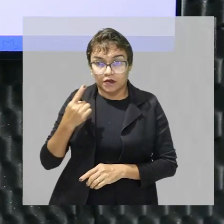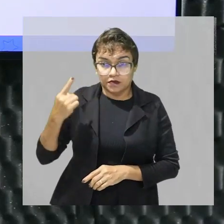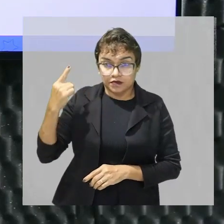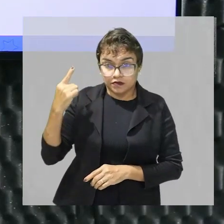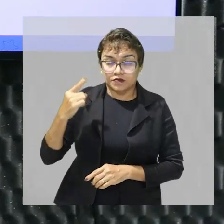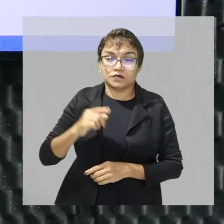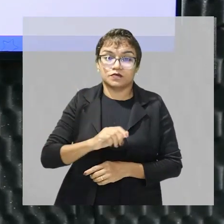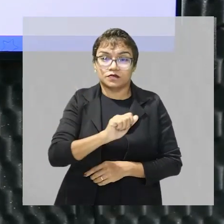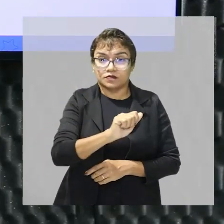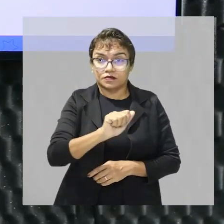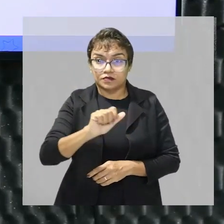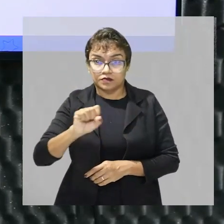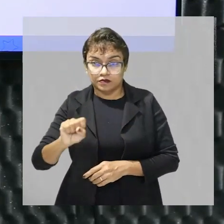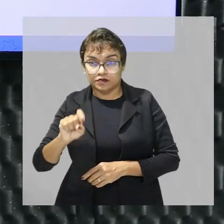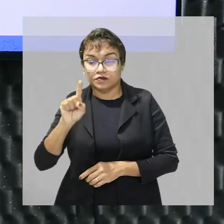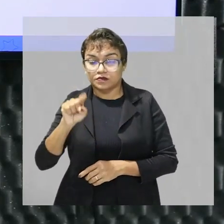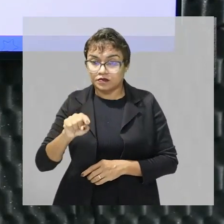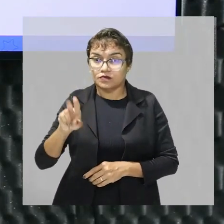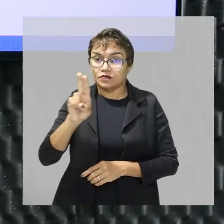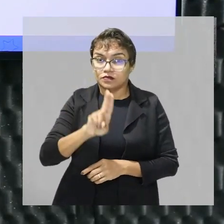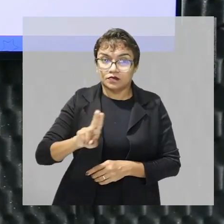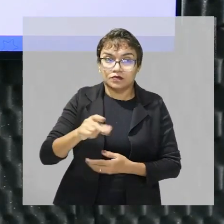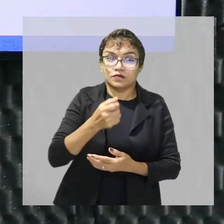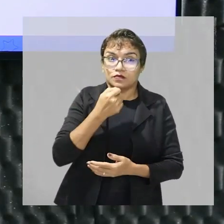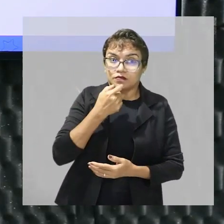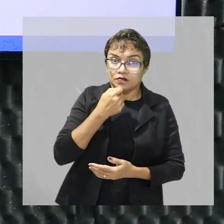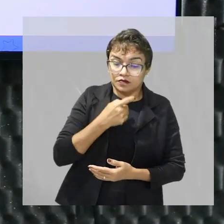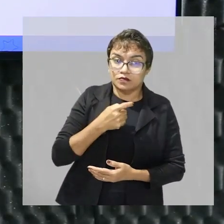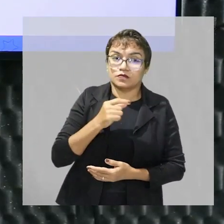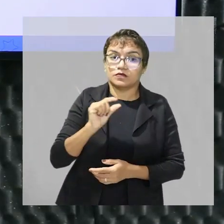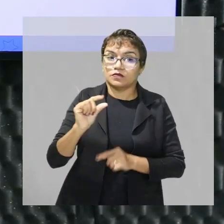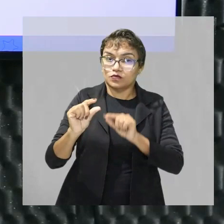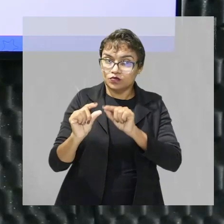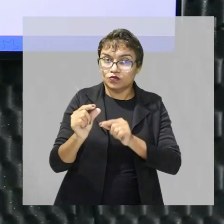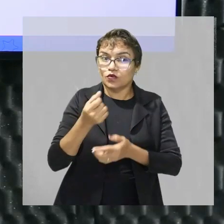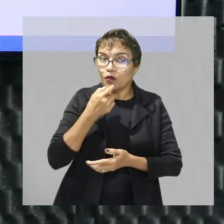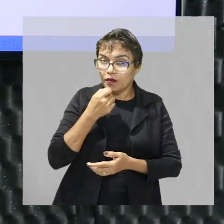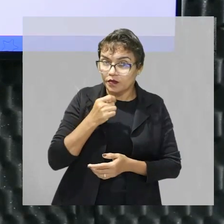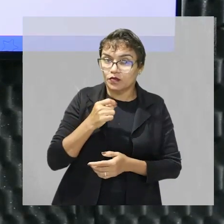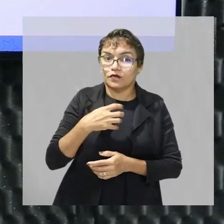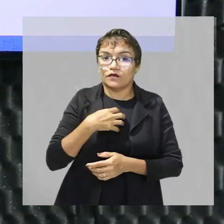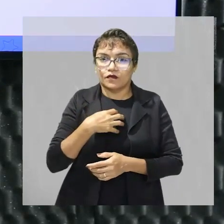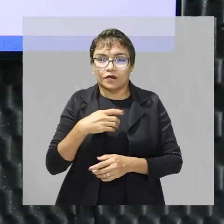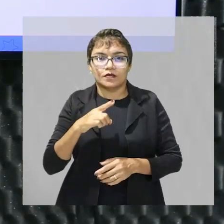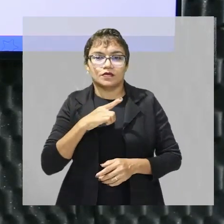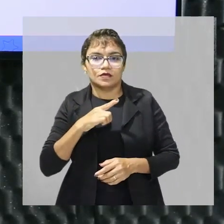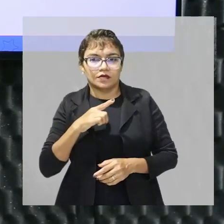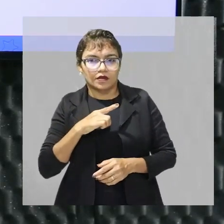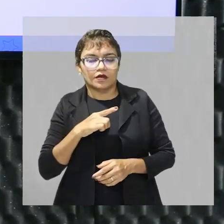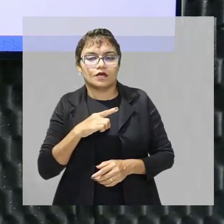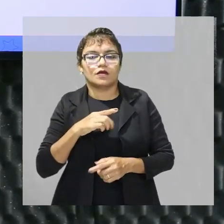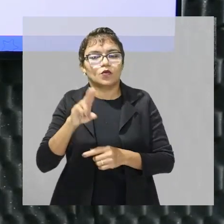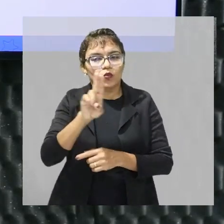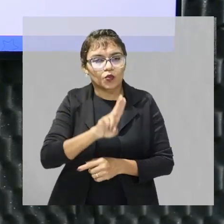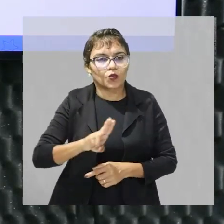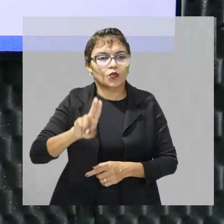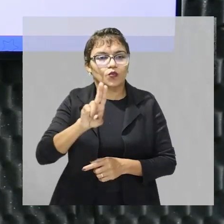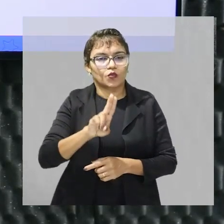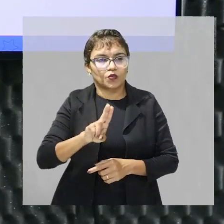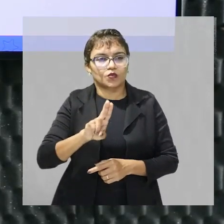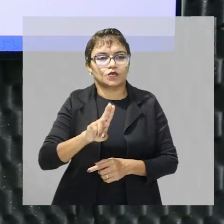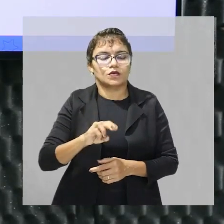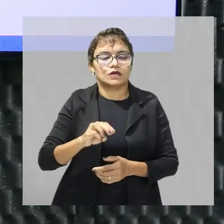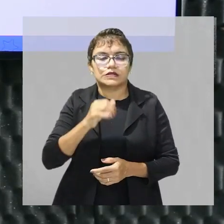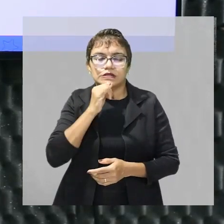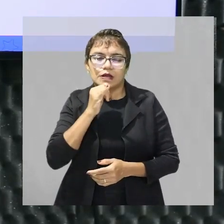O AS é utilizado como medicamento na forma de comprimidos, nos quais se emprega tipicamente uma massa de